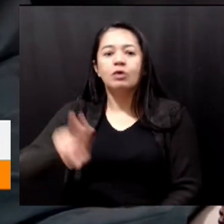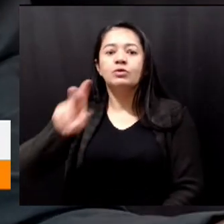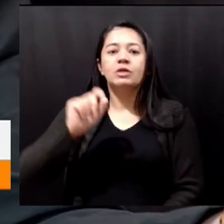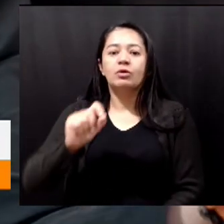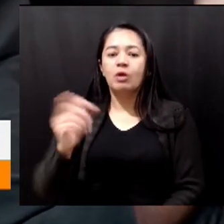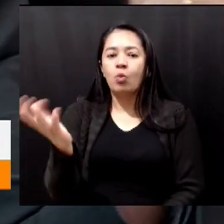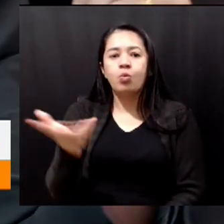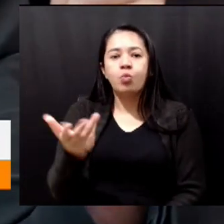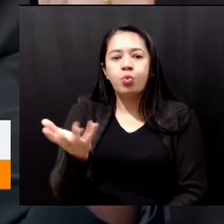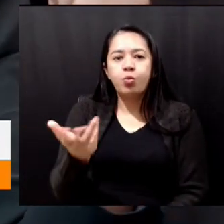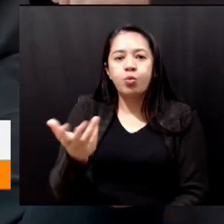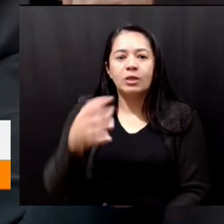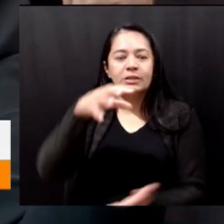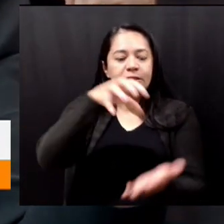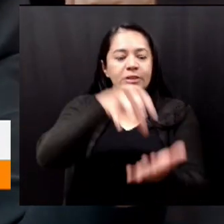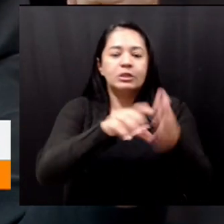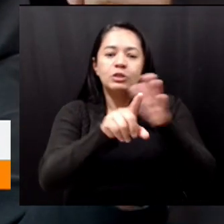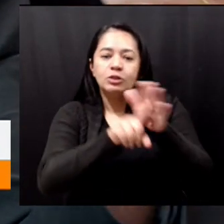gente trouxe